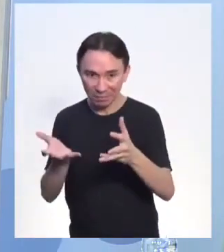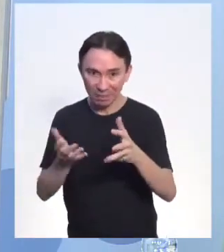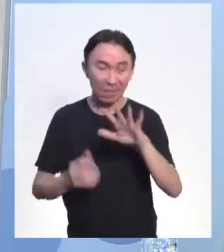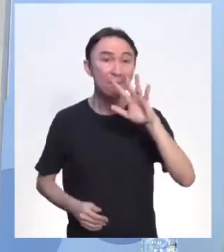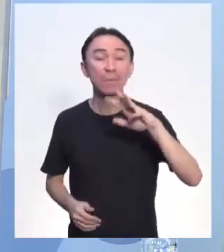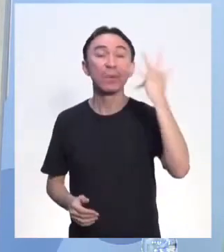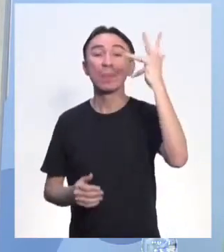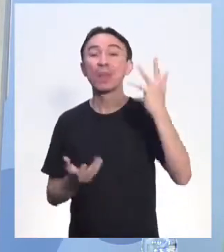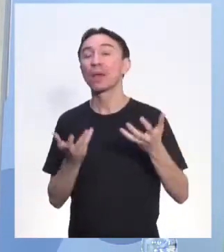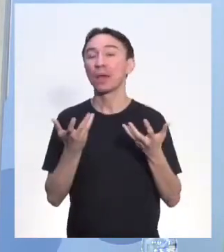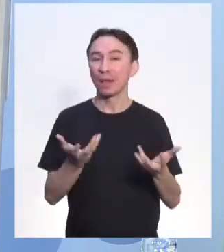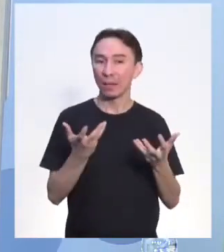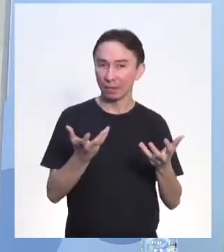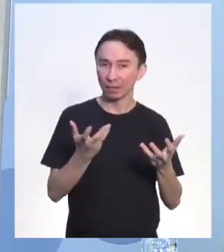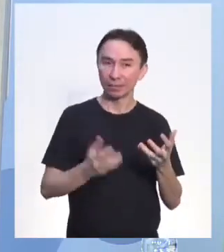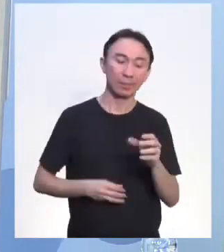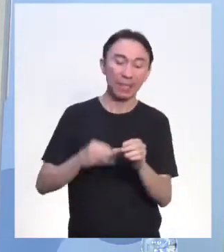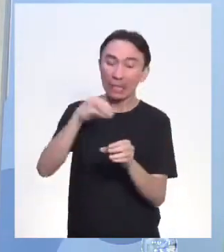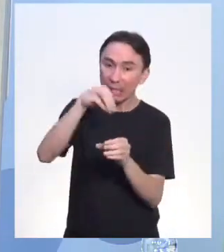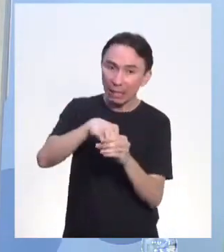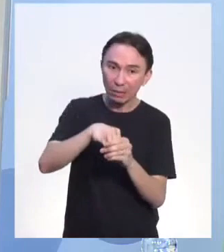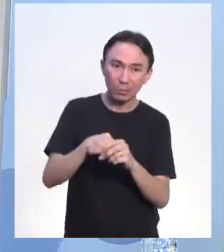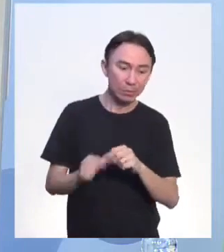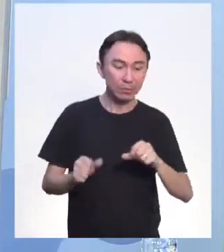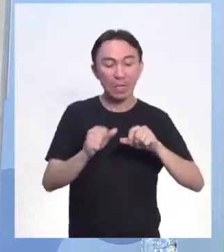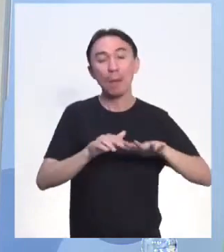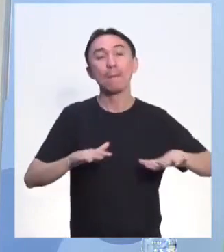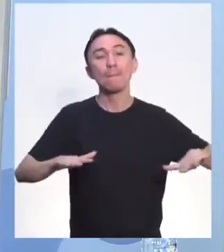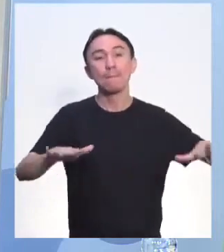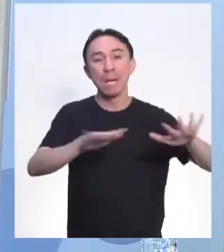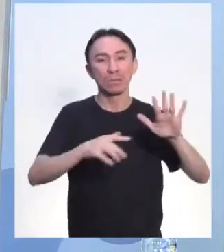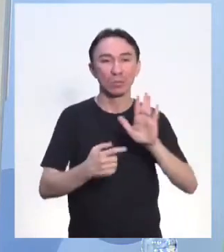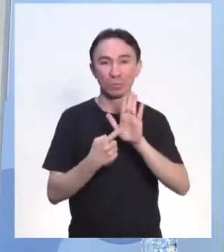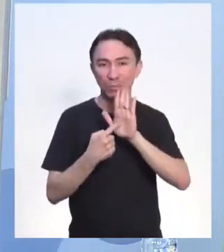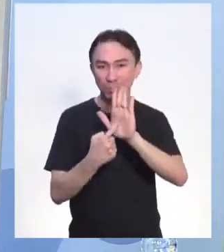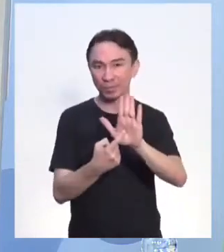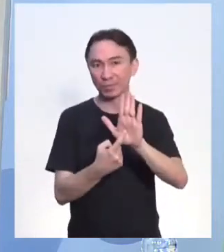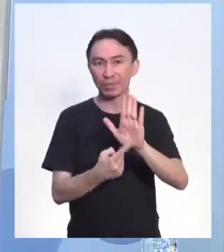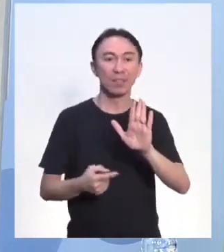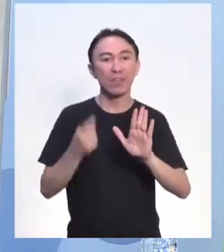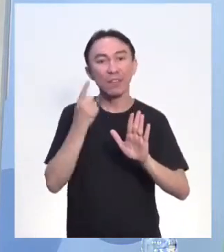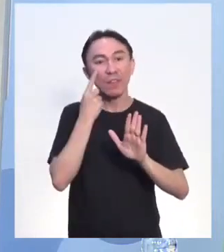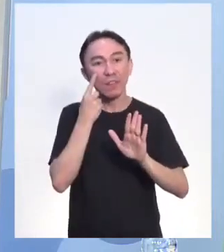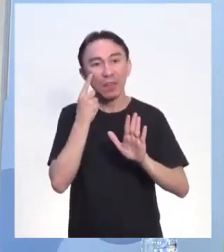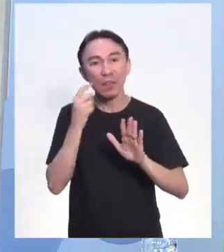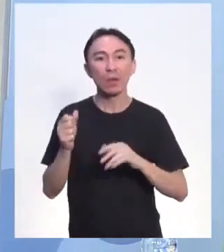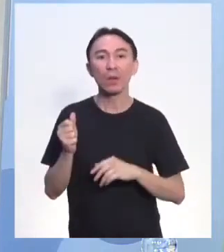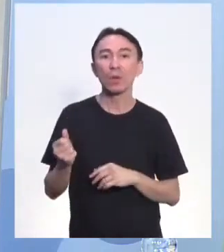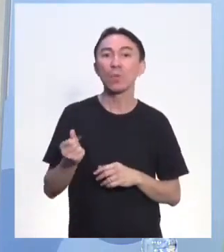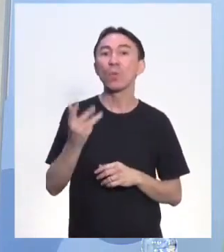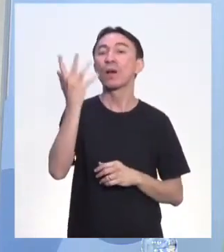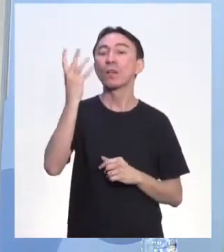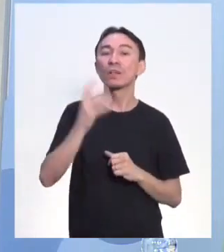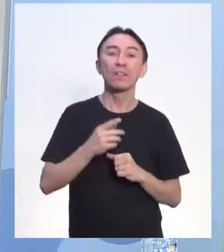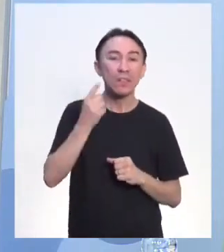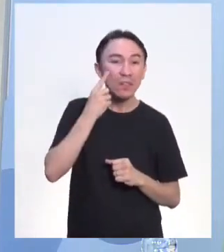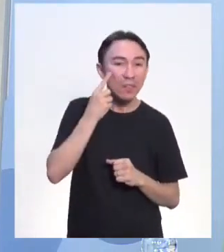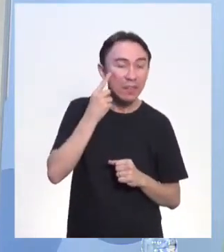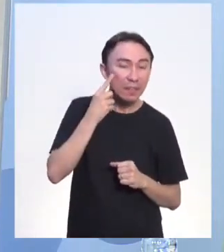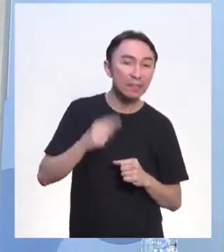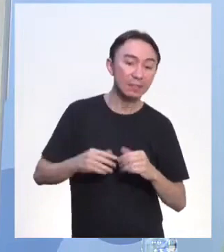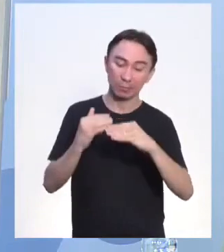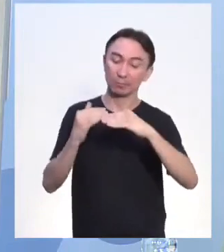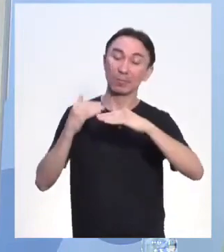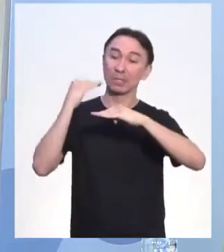vai estar dentro desse espaço amostral, vai ser uma quantidade lá dentro. E aí você vai olhar quantos são, então vai ser o N do E. Então, em cima, você vai